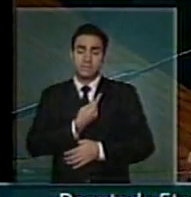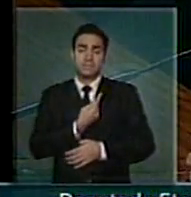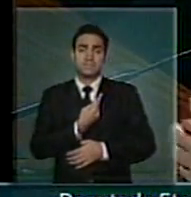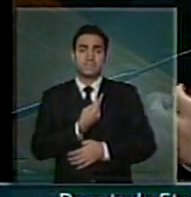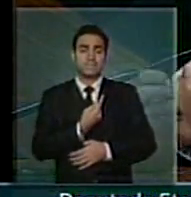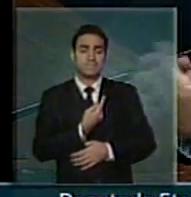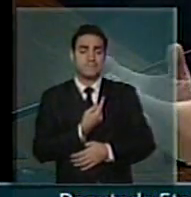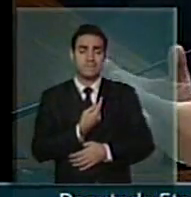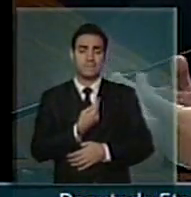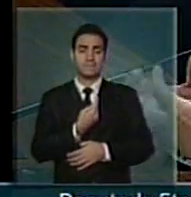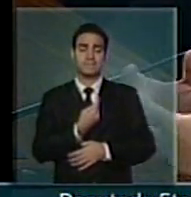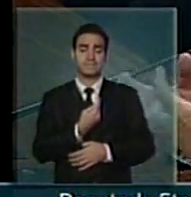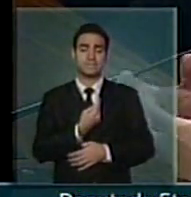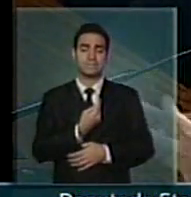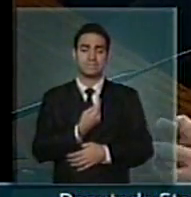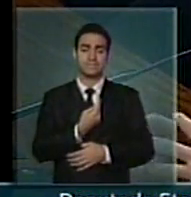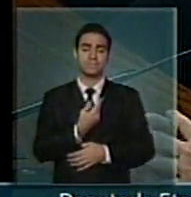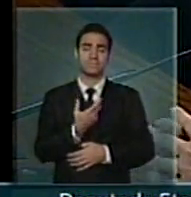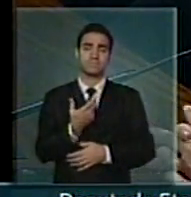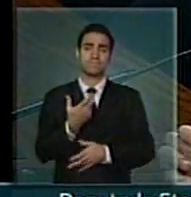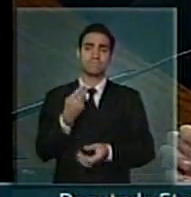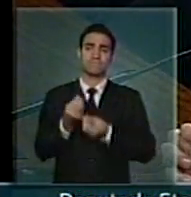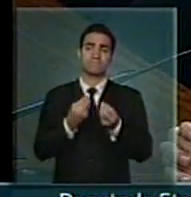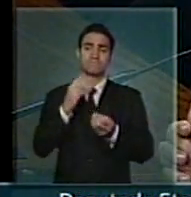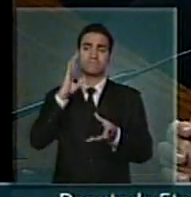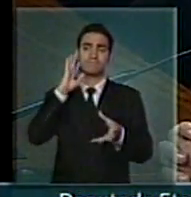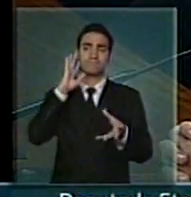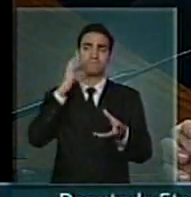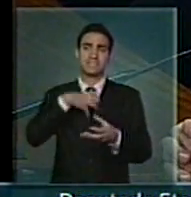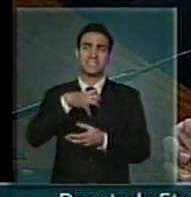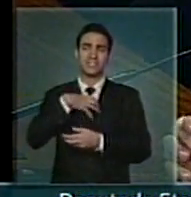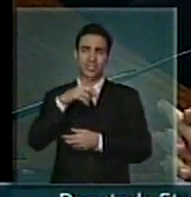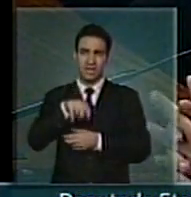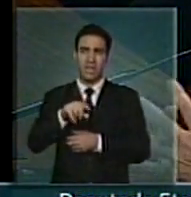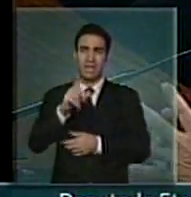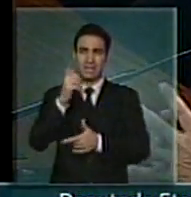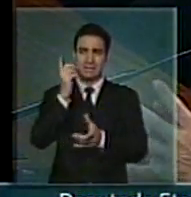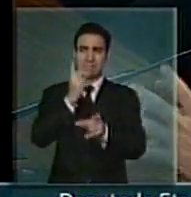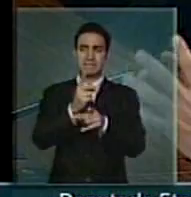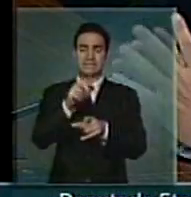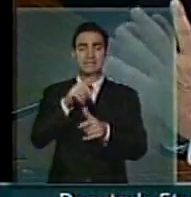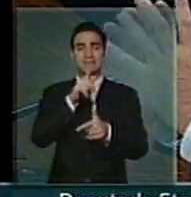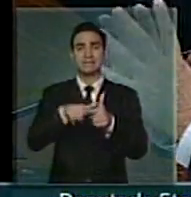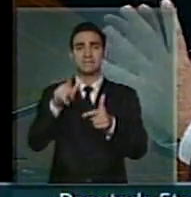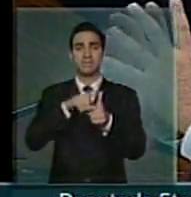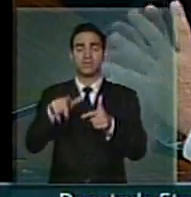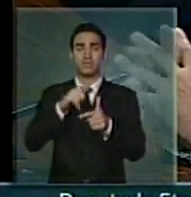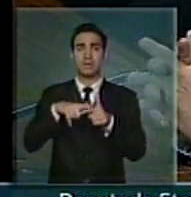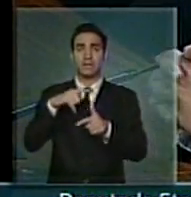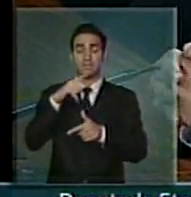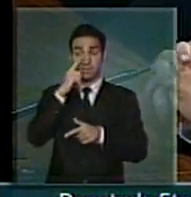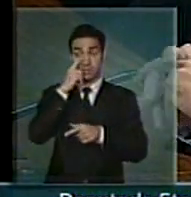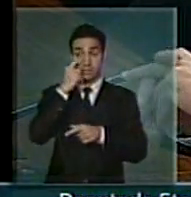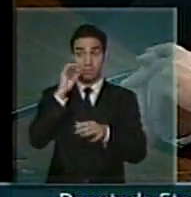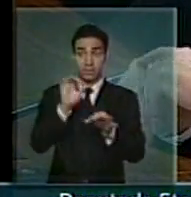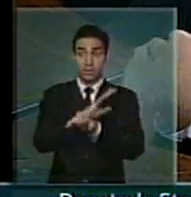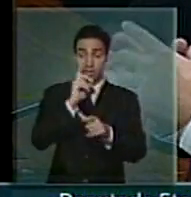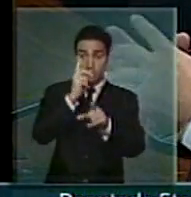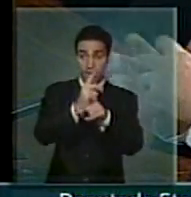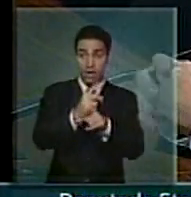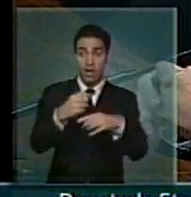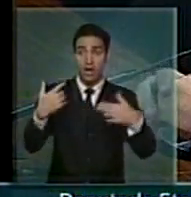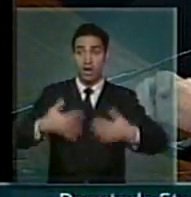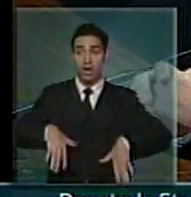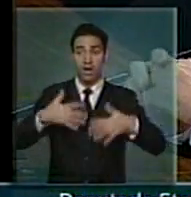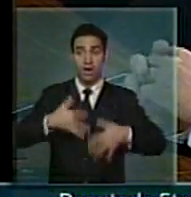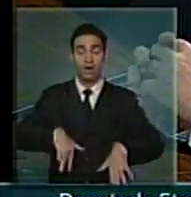O que nos faz com que a gente perceba que esse é um problema é algo assustador, é gravíssimo, é a